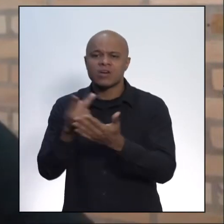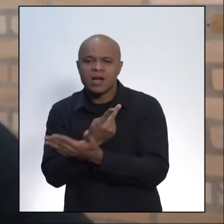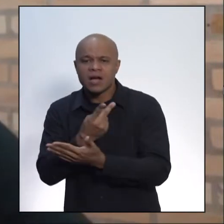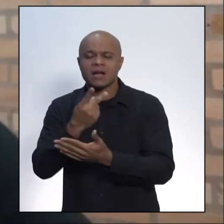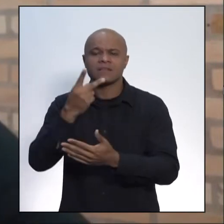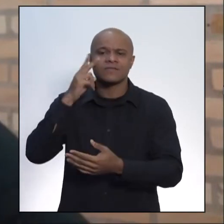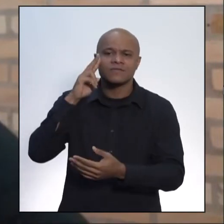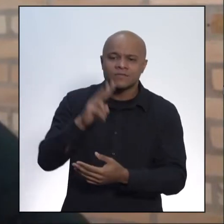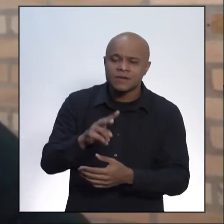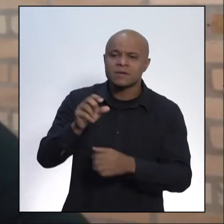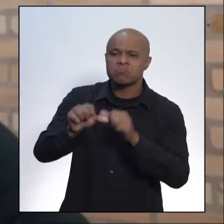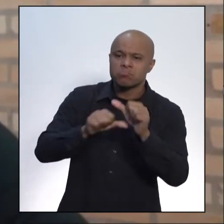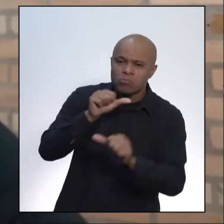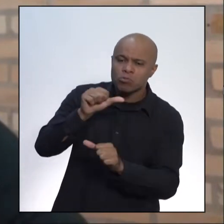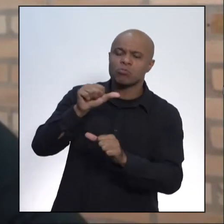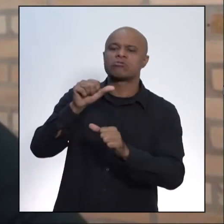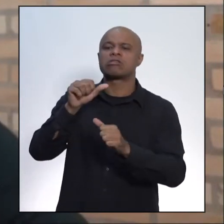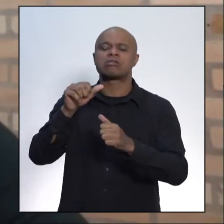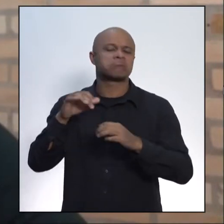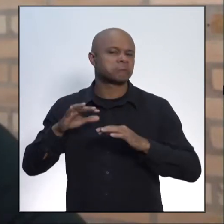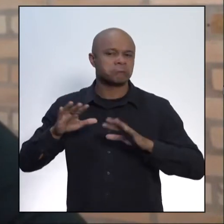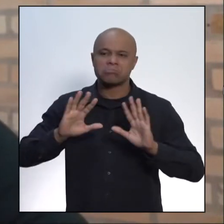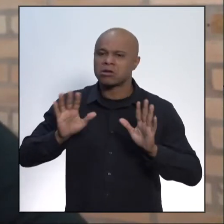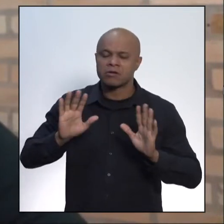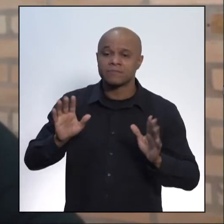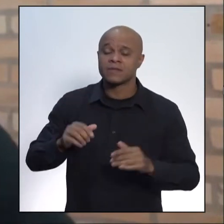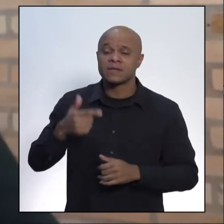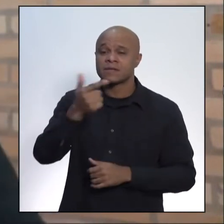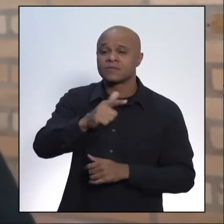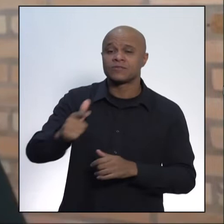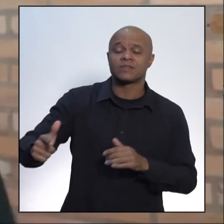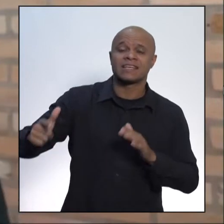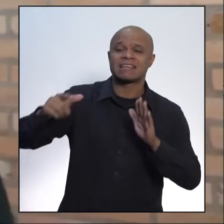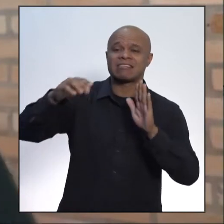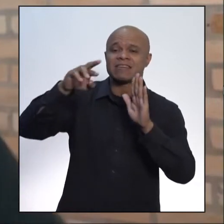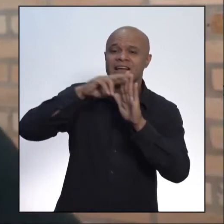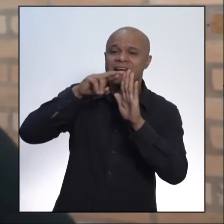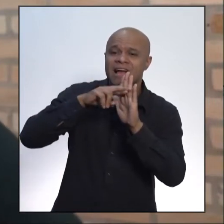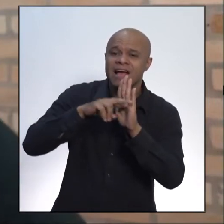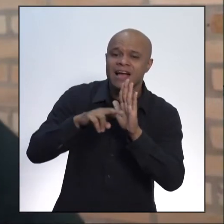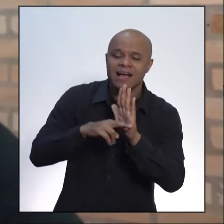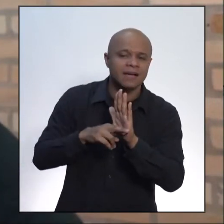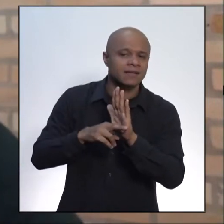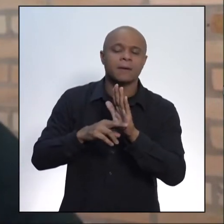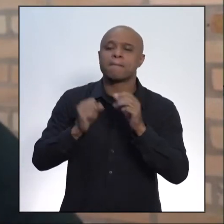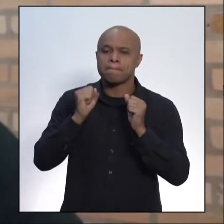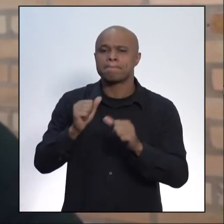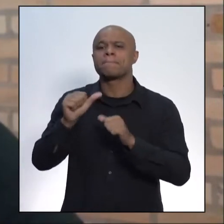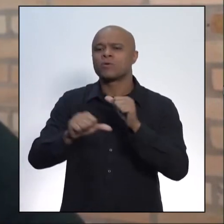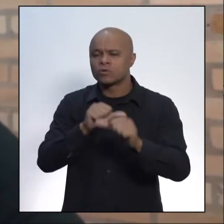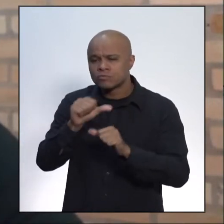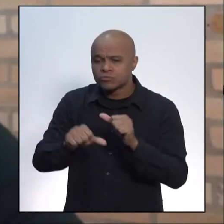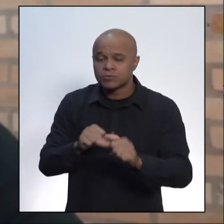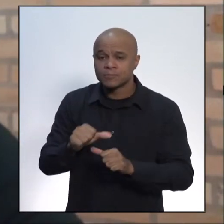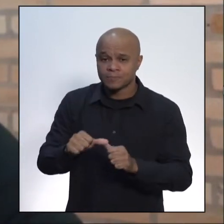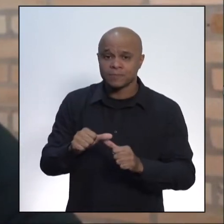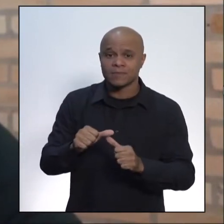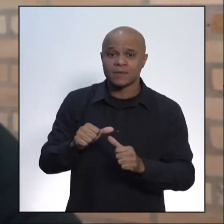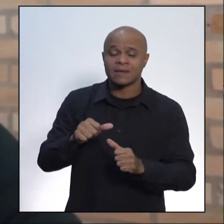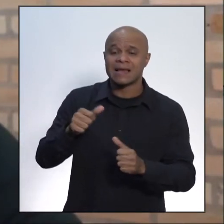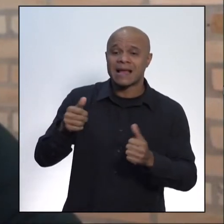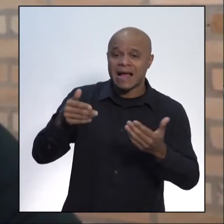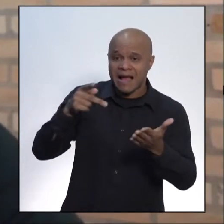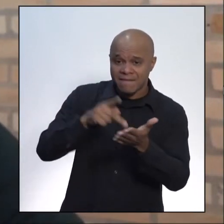não é algo engessado, que a gente vai dar uma receita de bolo, fazer uma prescrição. Todo mundo tem que fazer assim. Porque a realidade